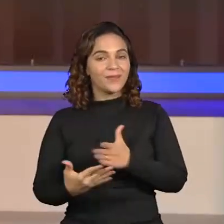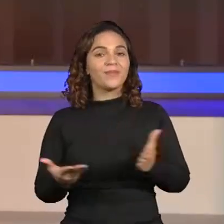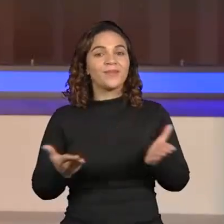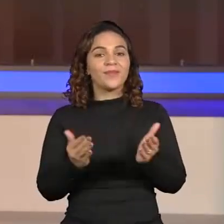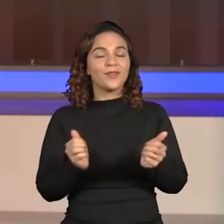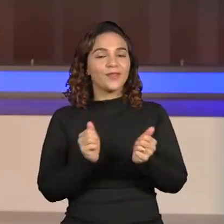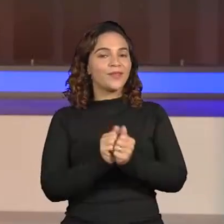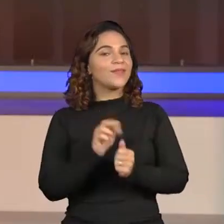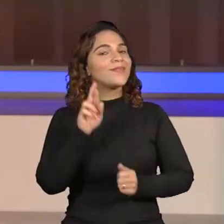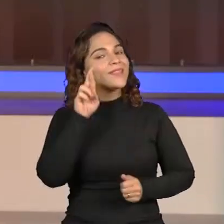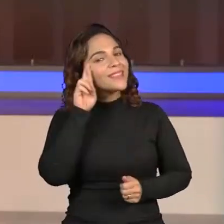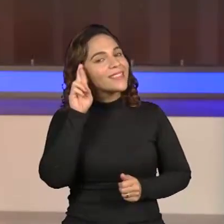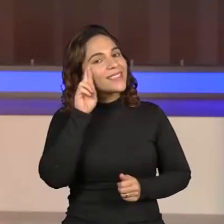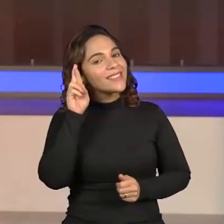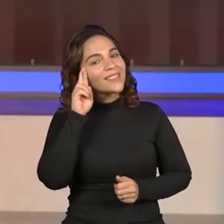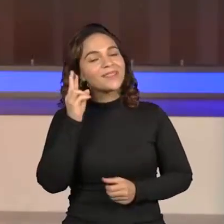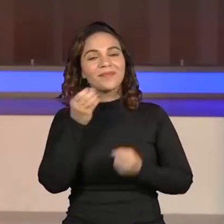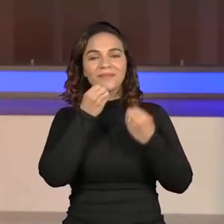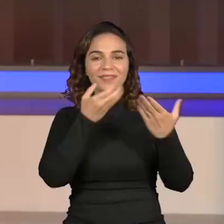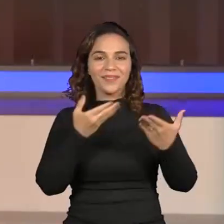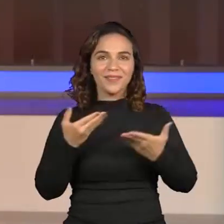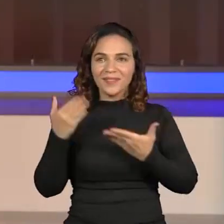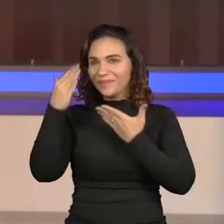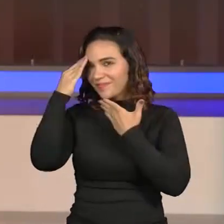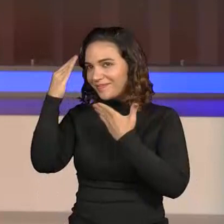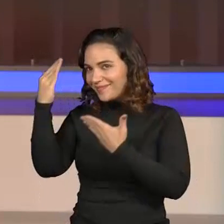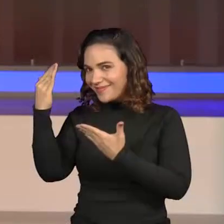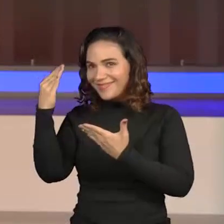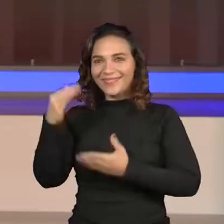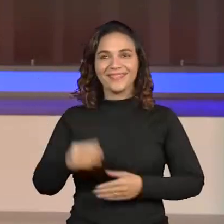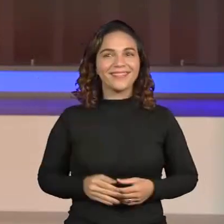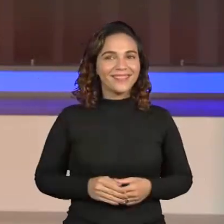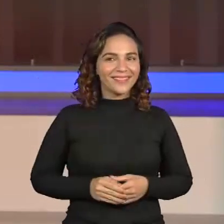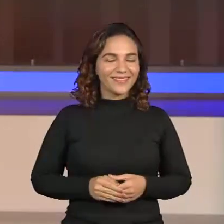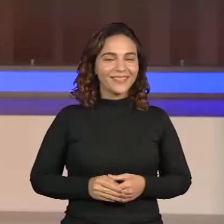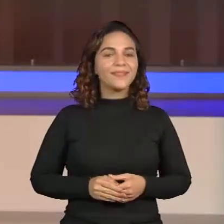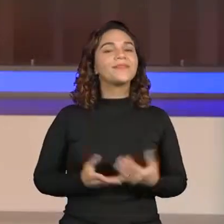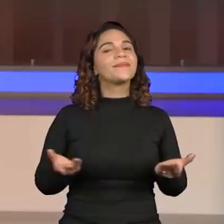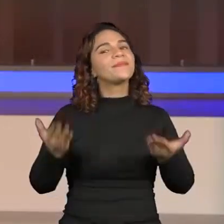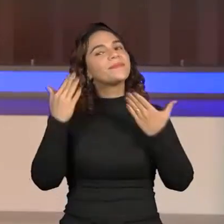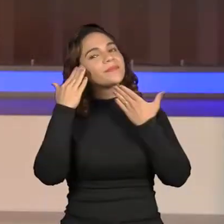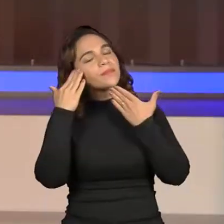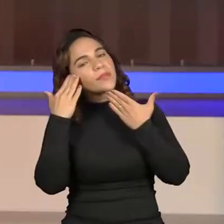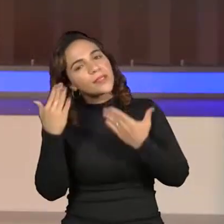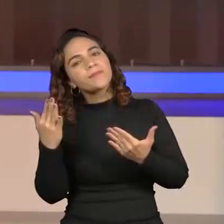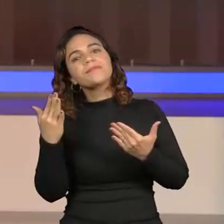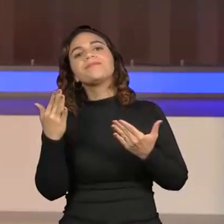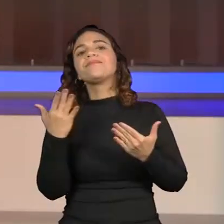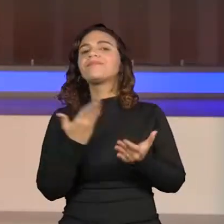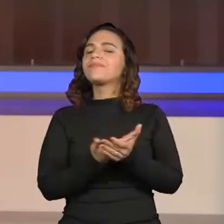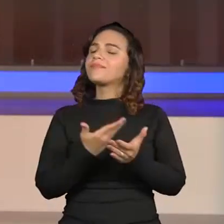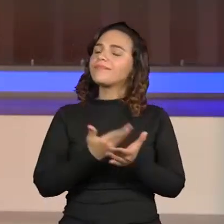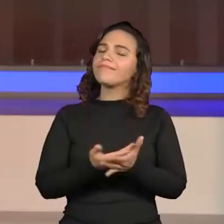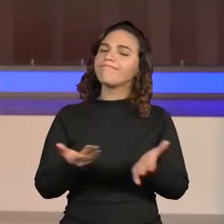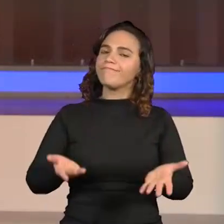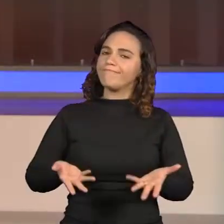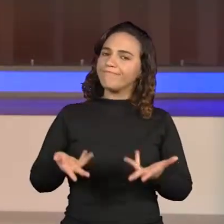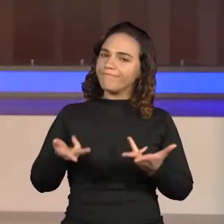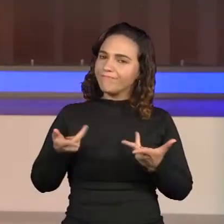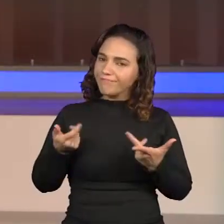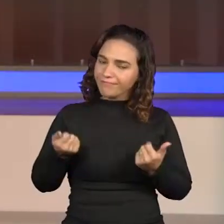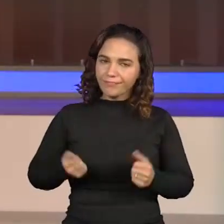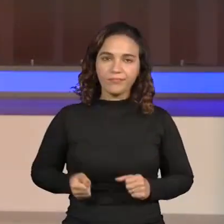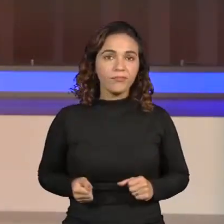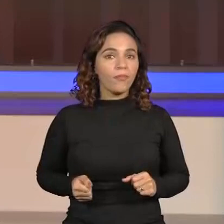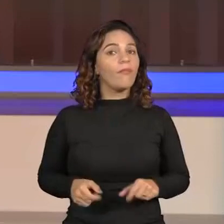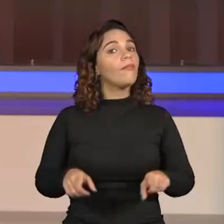conosco hoje, a Raíssa. Bem-vinda, Raíssa! Muito obrigada por abrilhantar as nossas